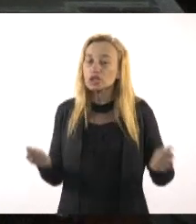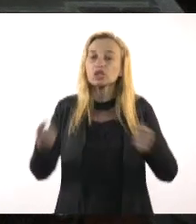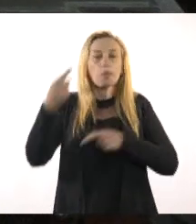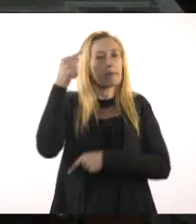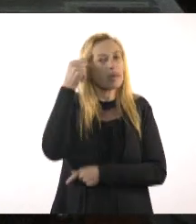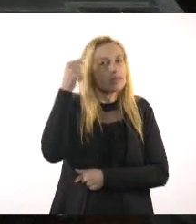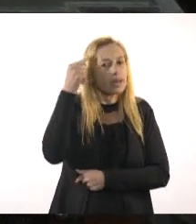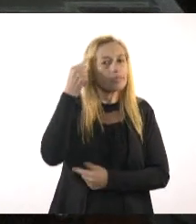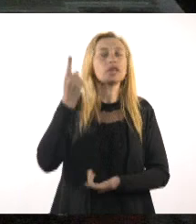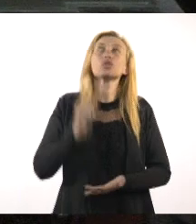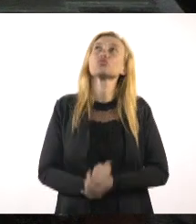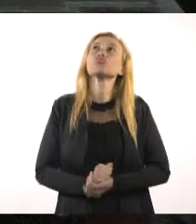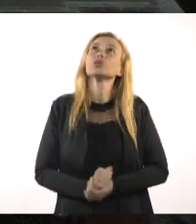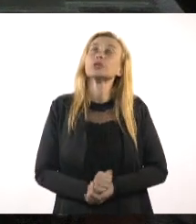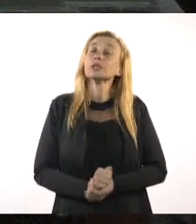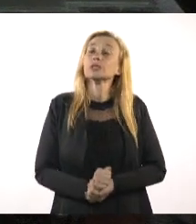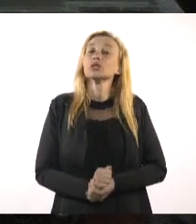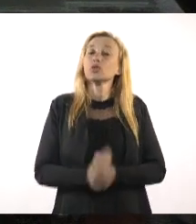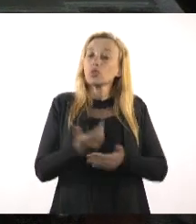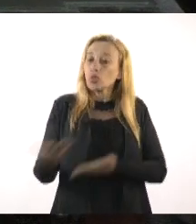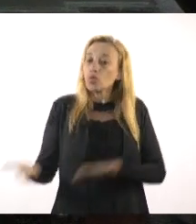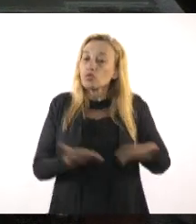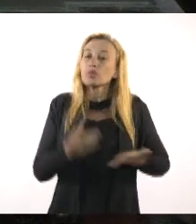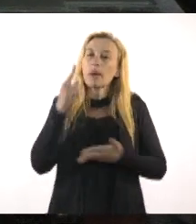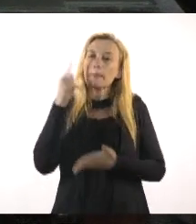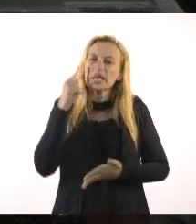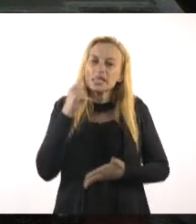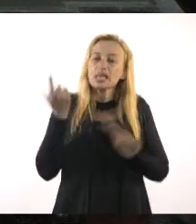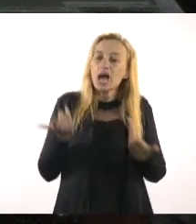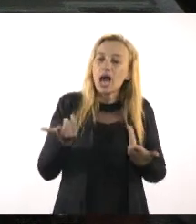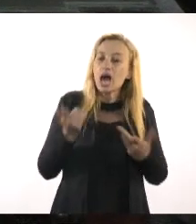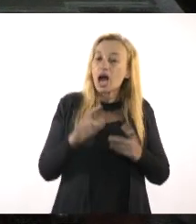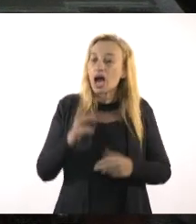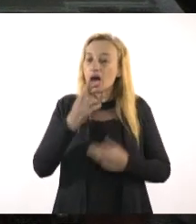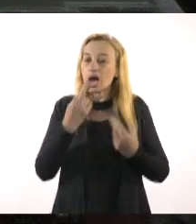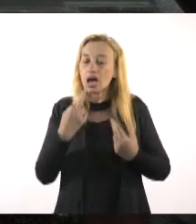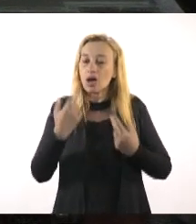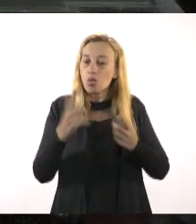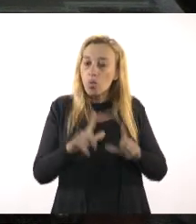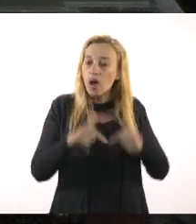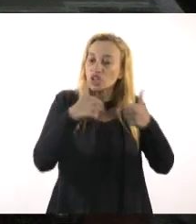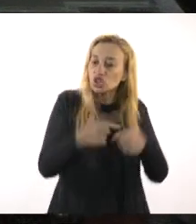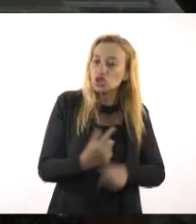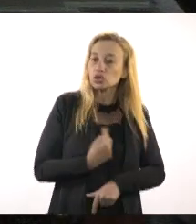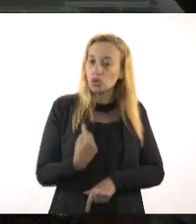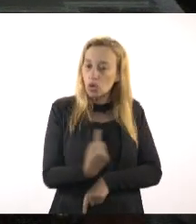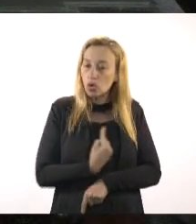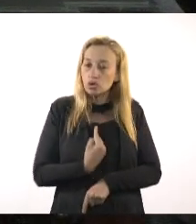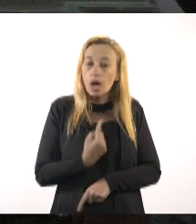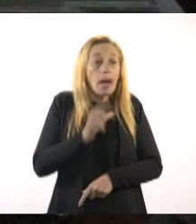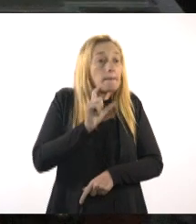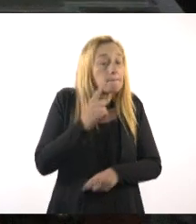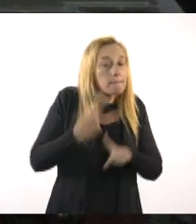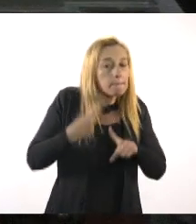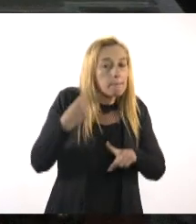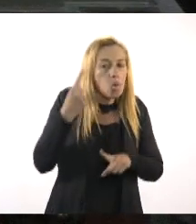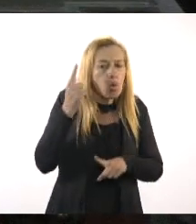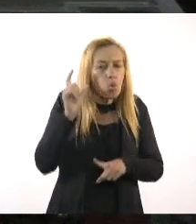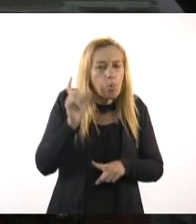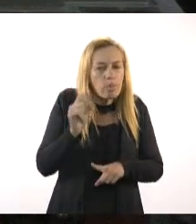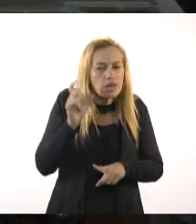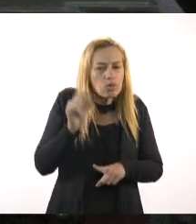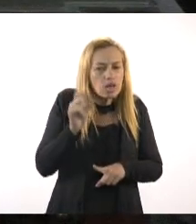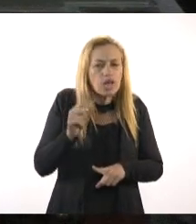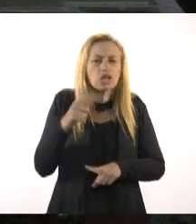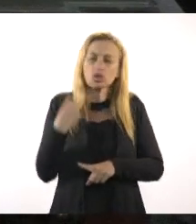reflexão, de um convite para nós pensarmos a respeito das nossas ações, pensarmos sobre o que nós estamos fazendo com as